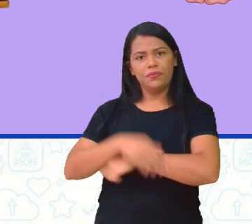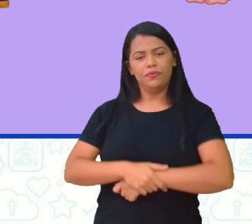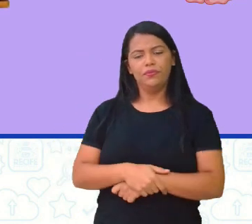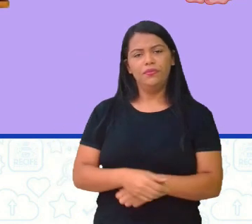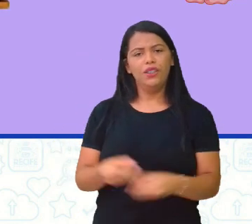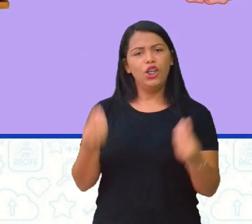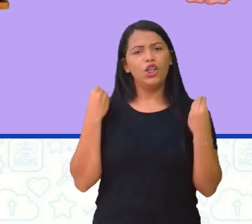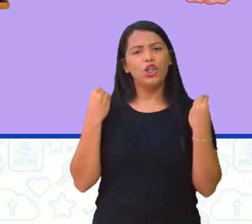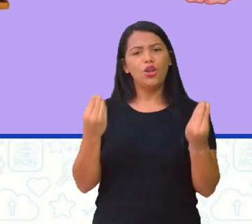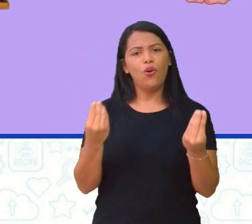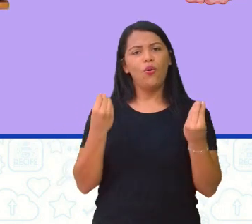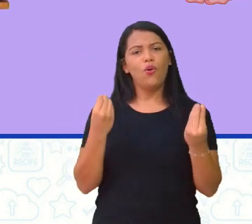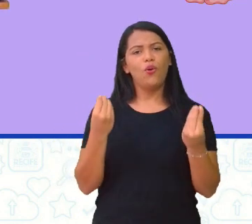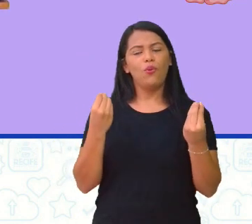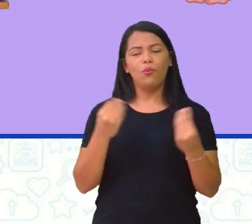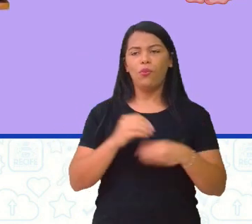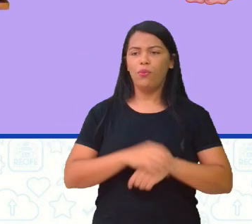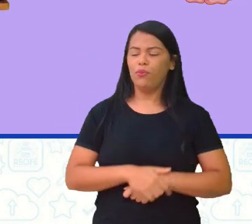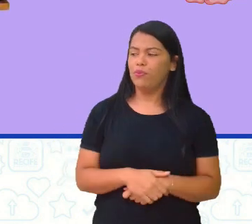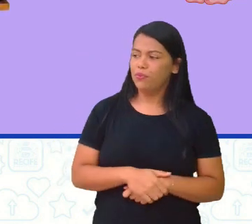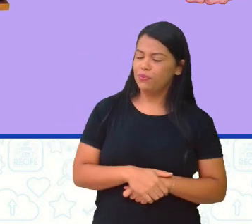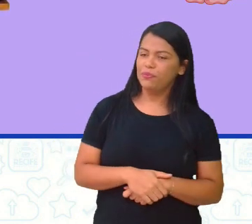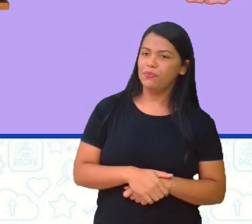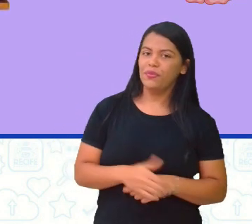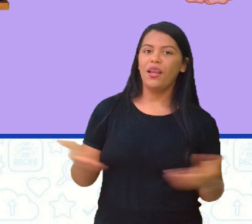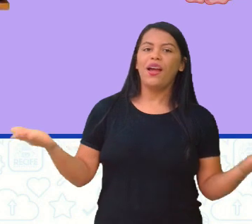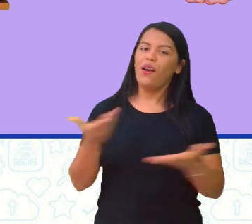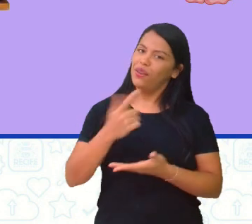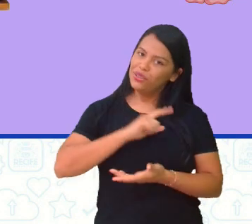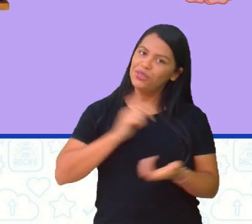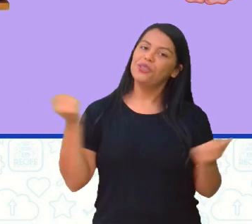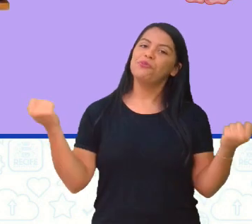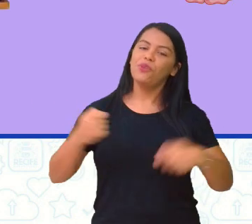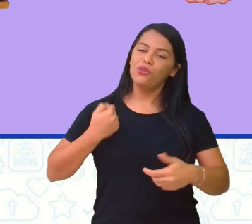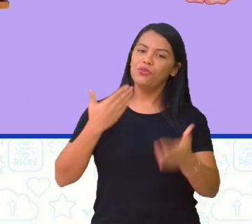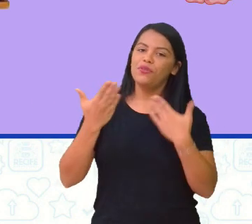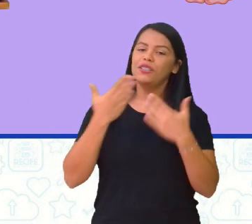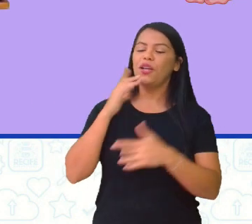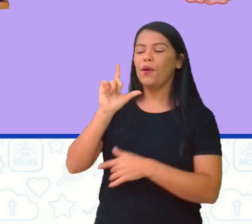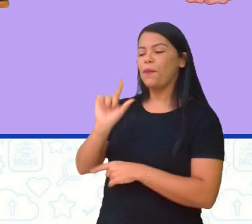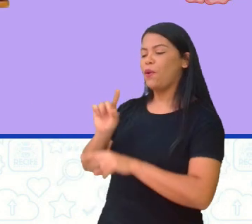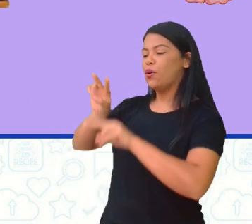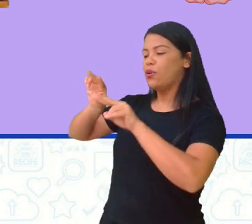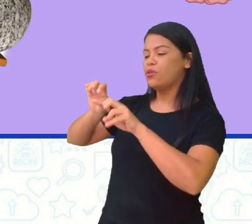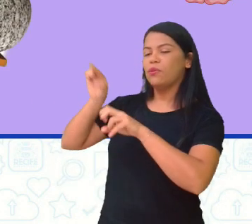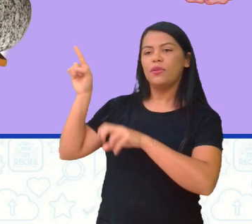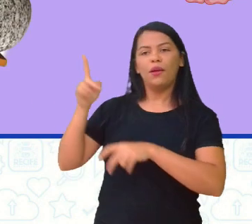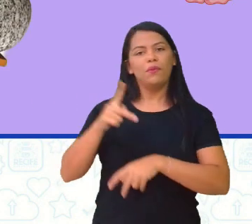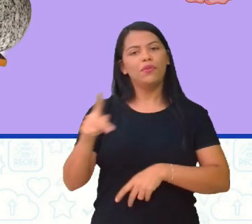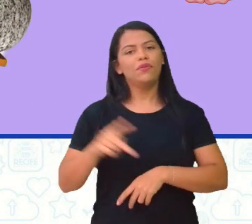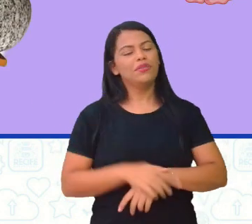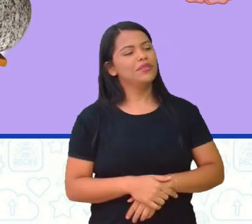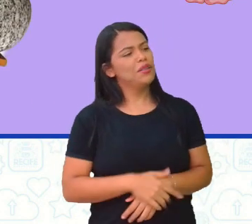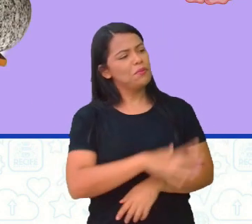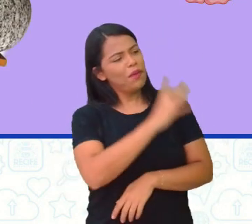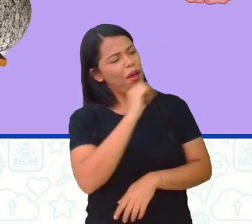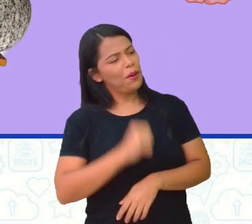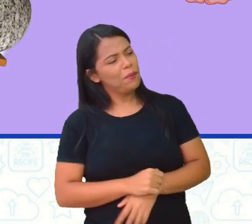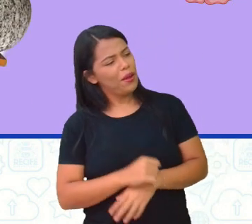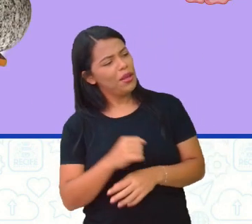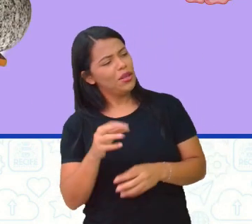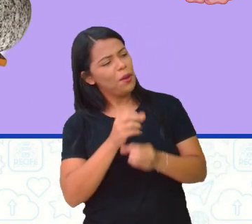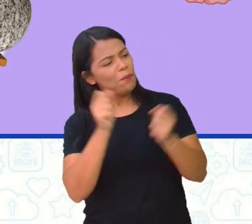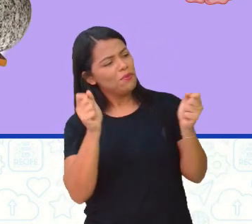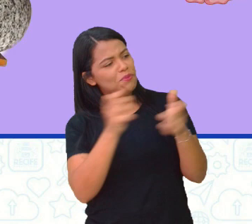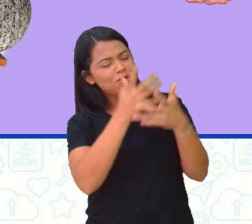que pode? Bom, agora a gente pode conversar um pouco sobre isso, né, professora Marta? Mas que mistério.